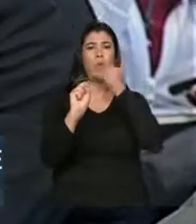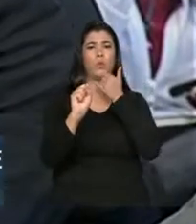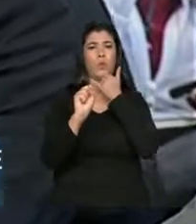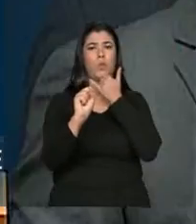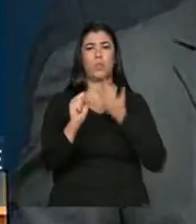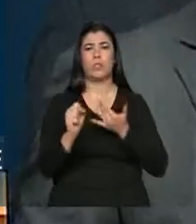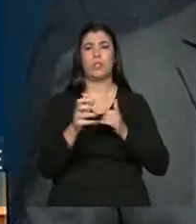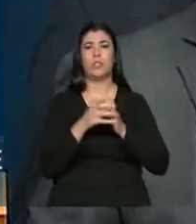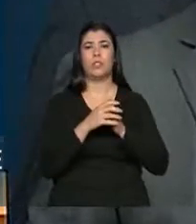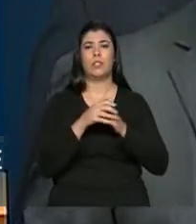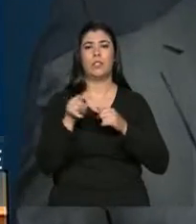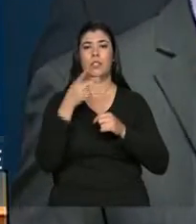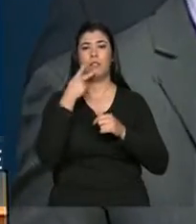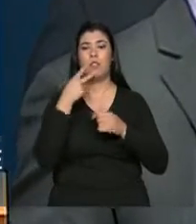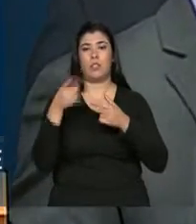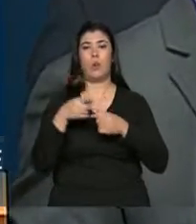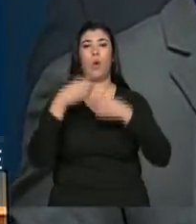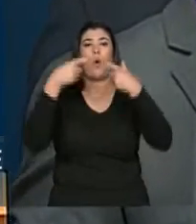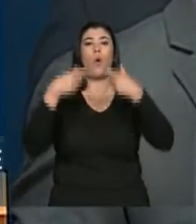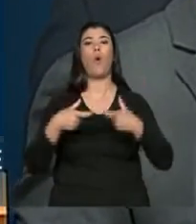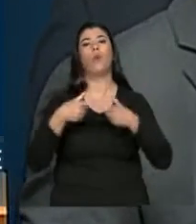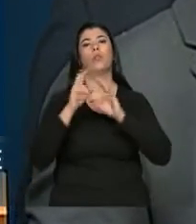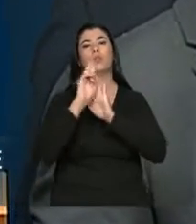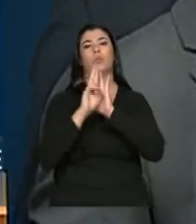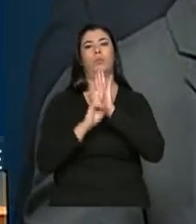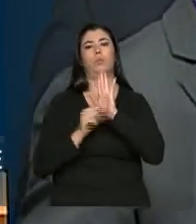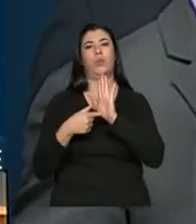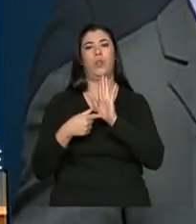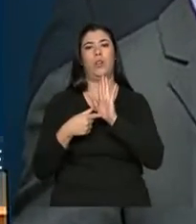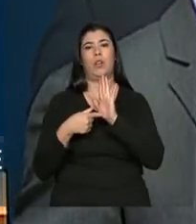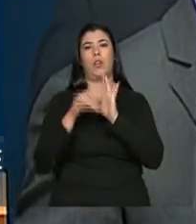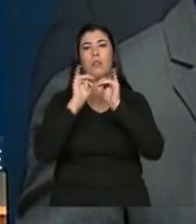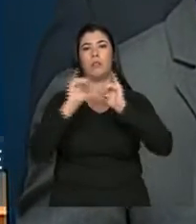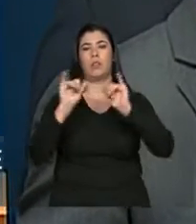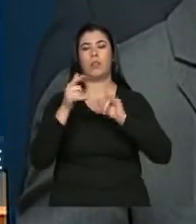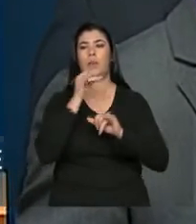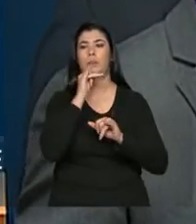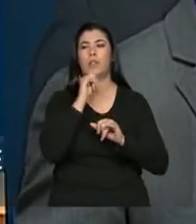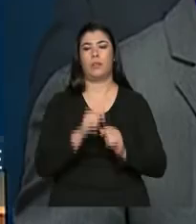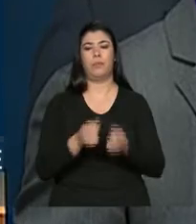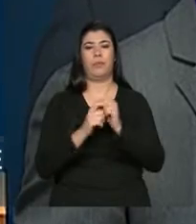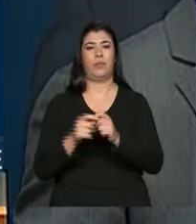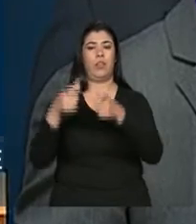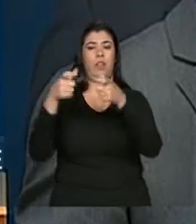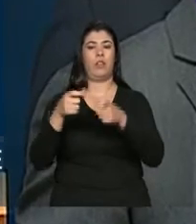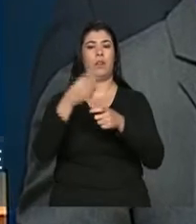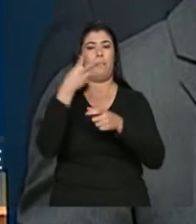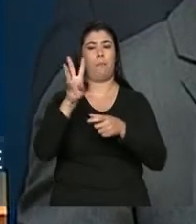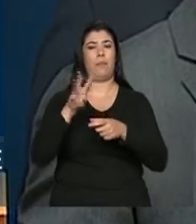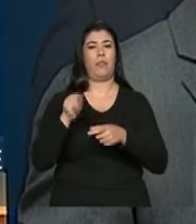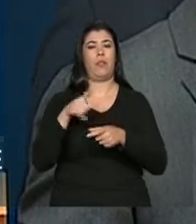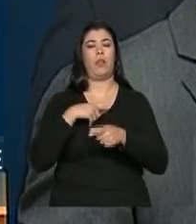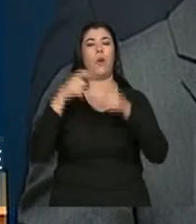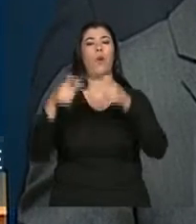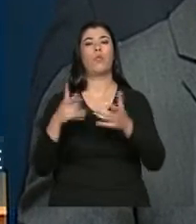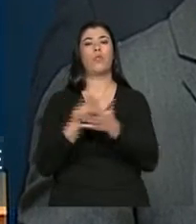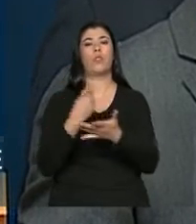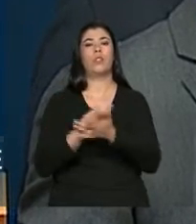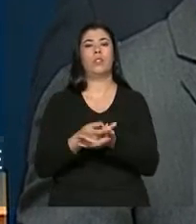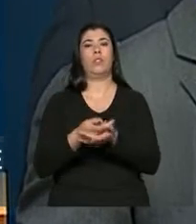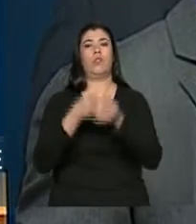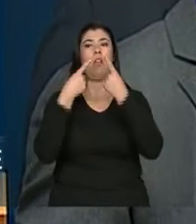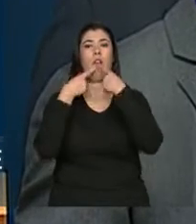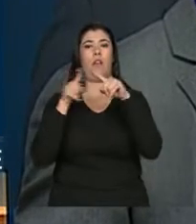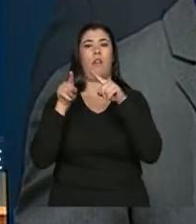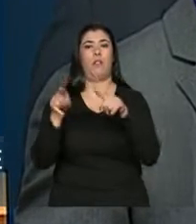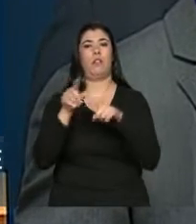saber como não, eu não, mas uso, onde entendeu? Ela foi relatada. Está perfeita essa informação. Isso não significa que o que foi relatado diz respeito a uma